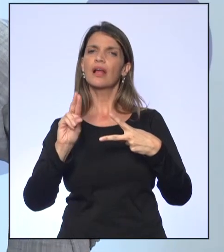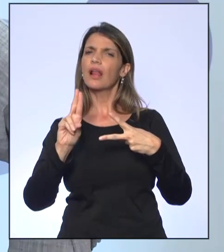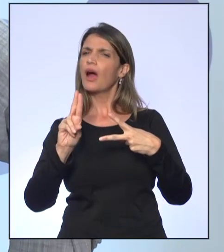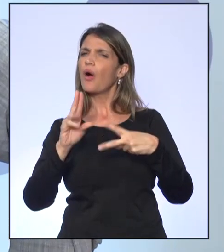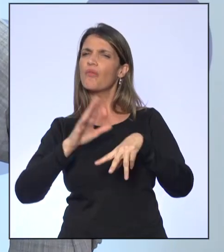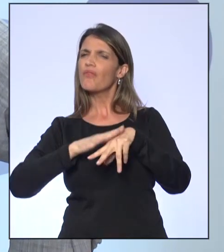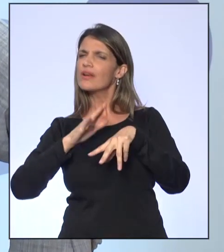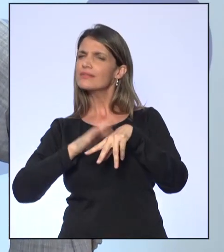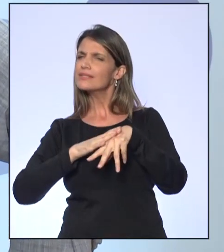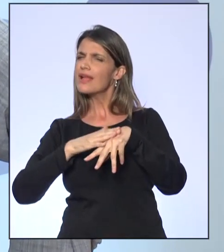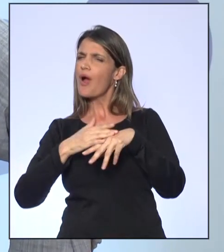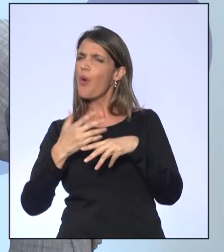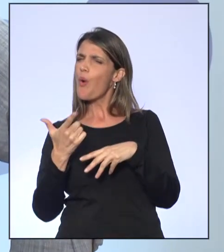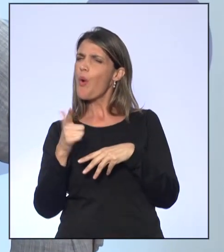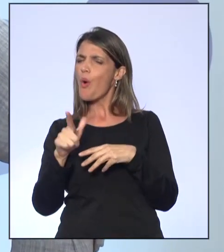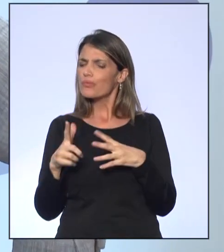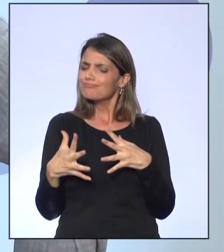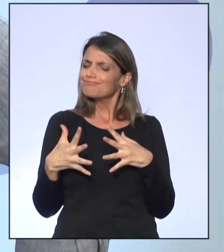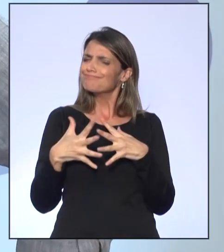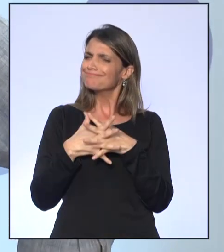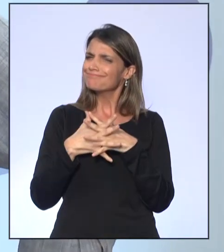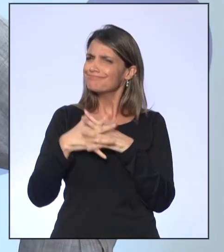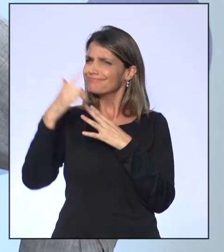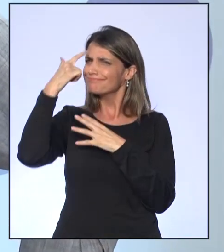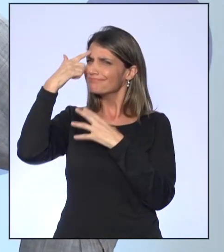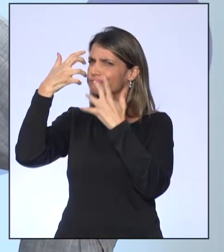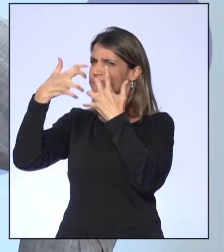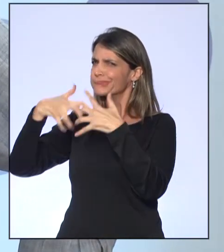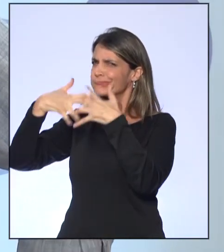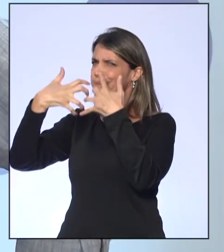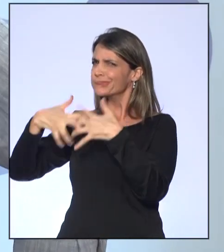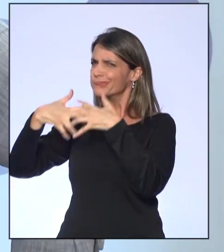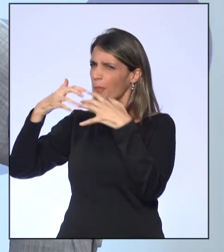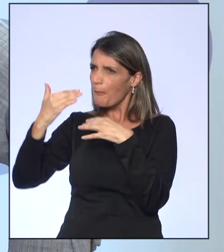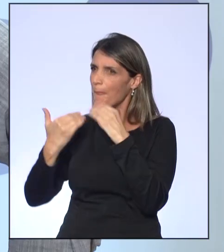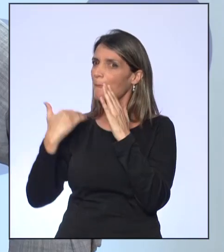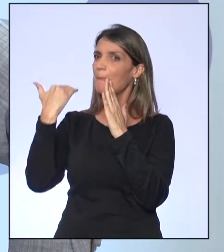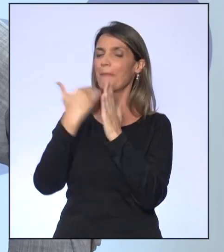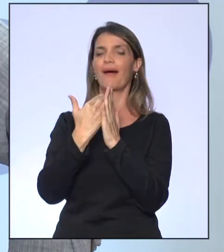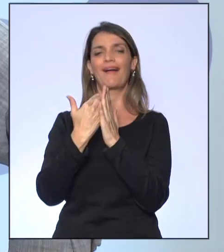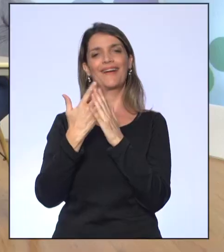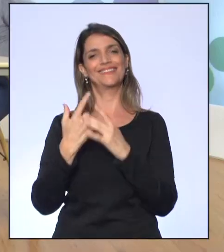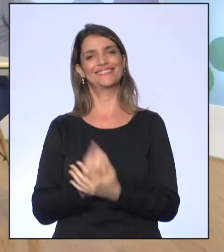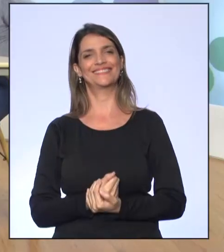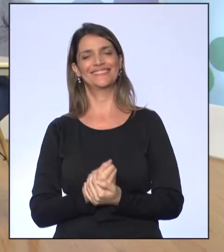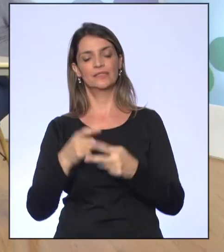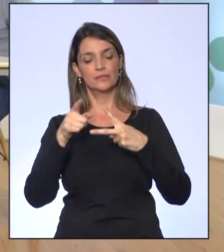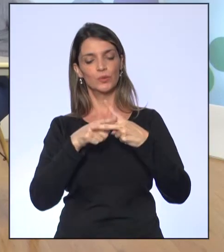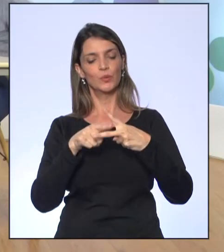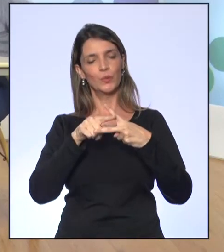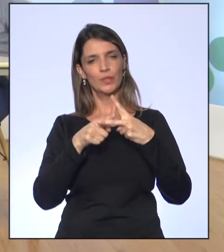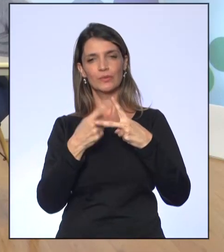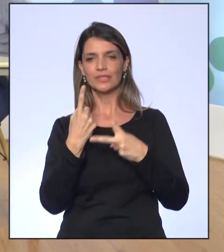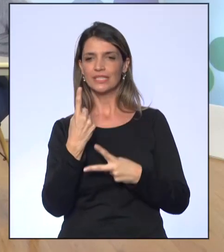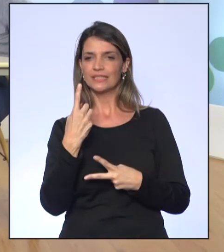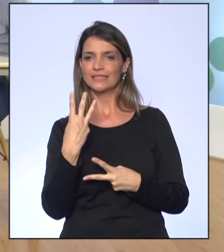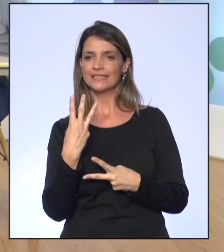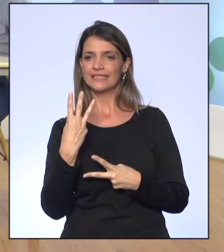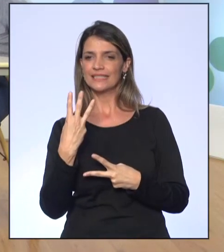pouquinho mais complicado, né? Vamos fazer um ângulo de 135 graus?